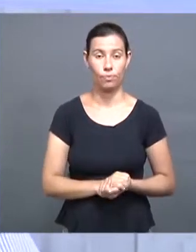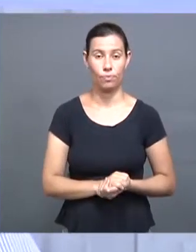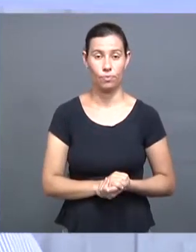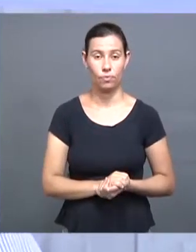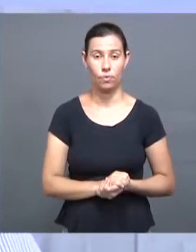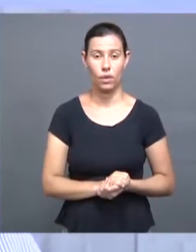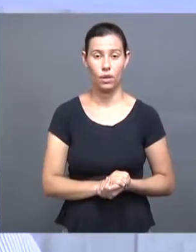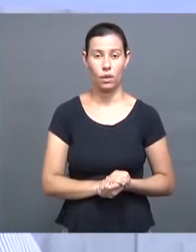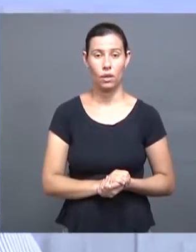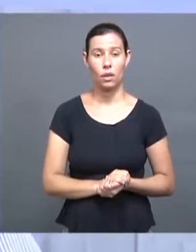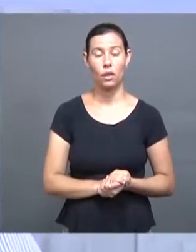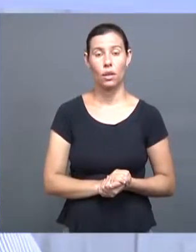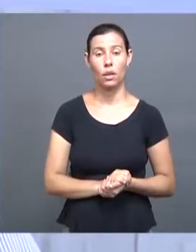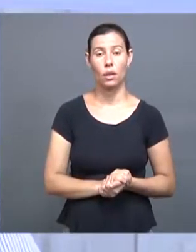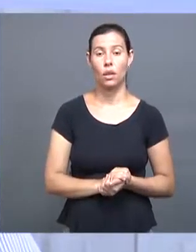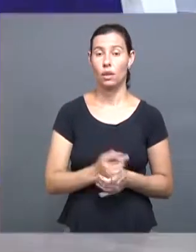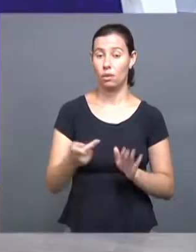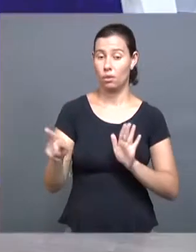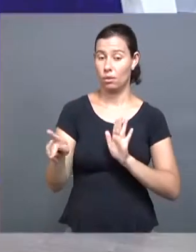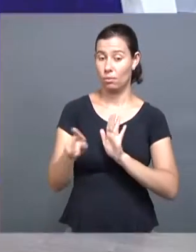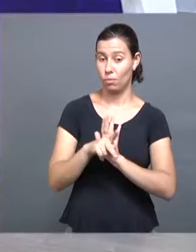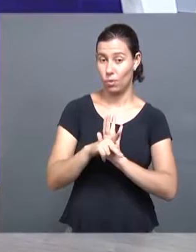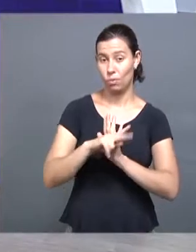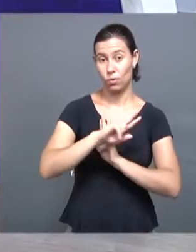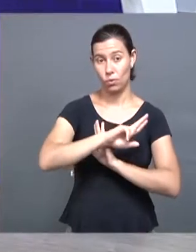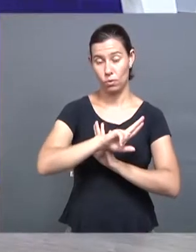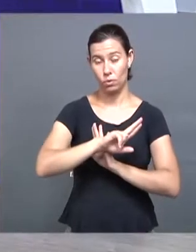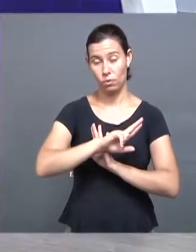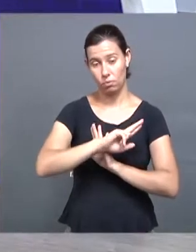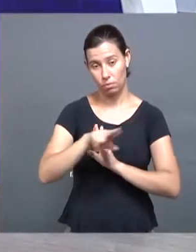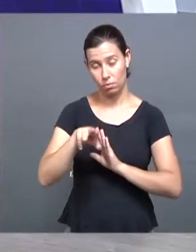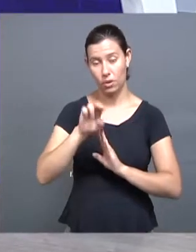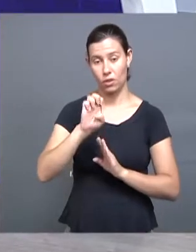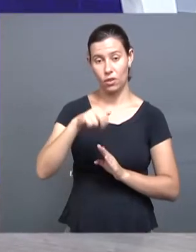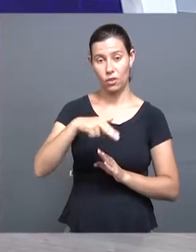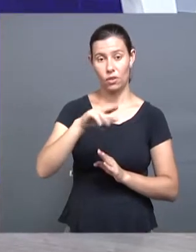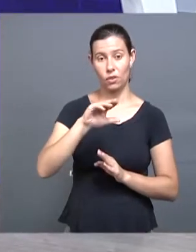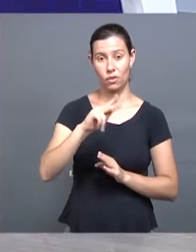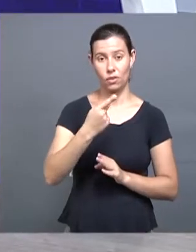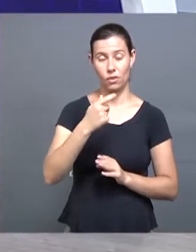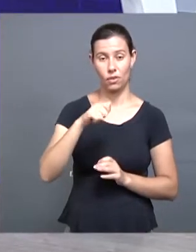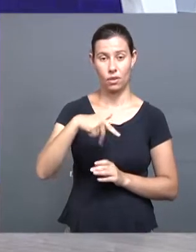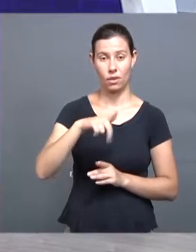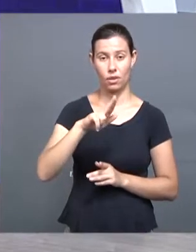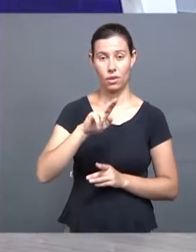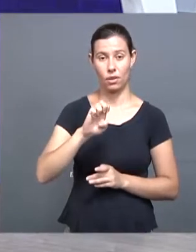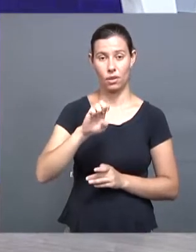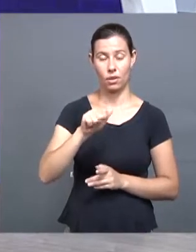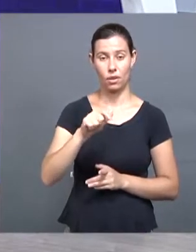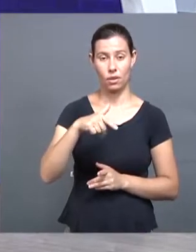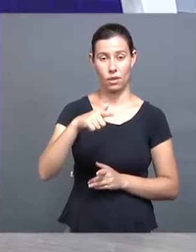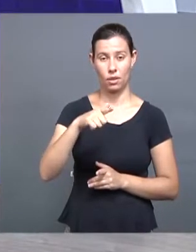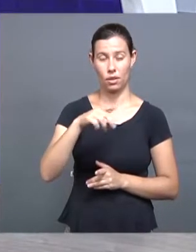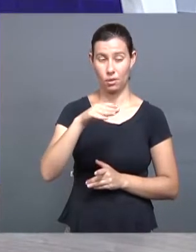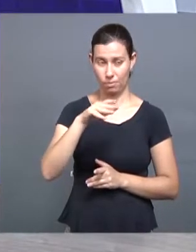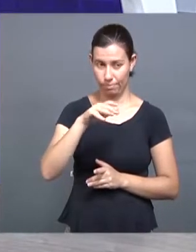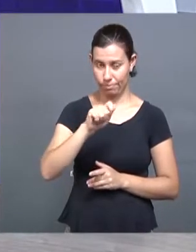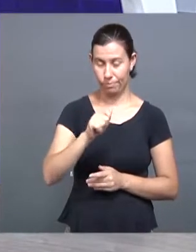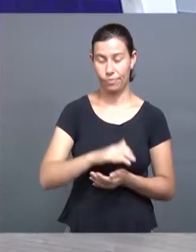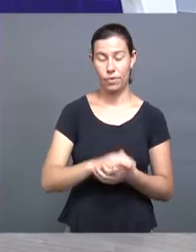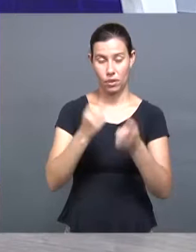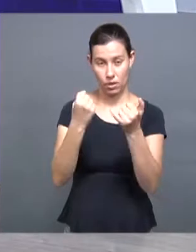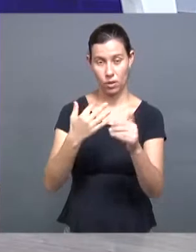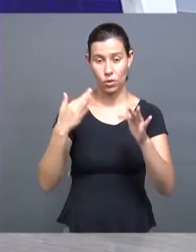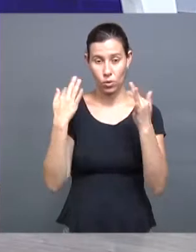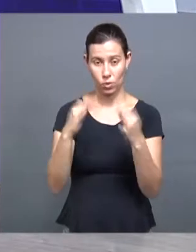Essa característica é comum da enxaqueca. Tá? Certo. E doutor Rafael, falando então em dor, né? Como que a pessoa pode